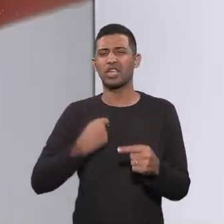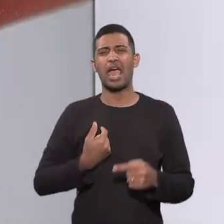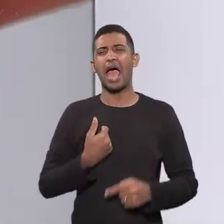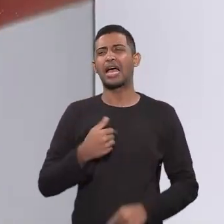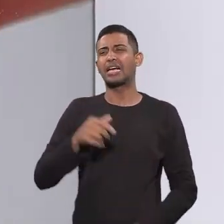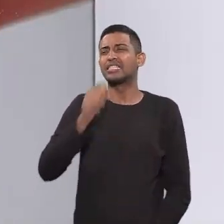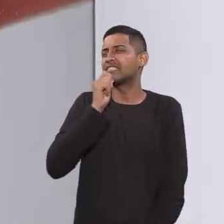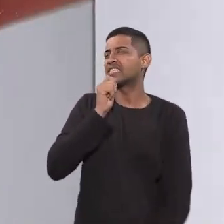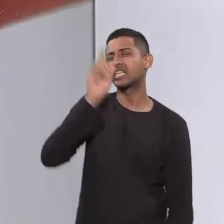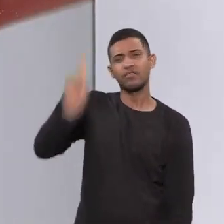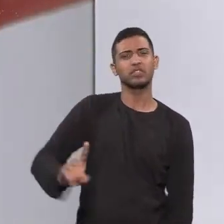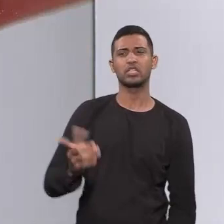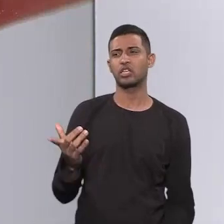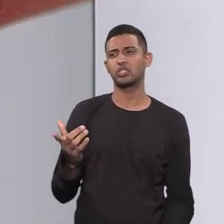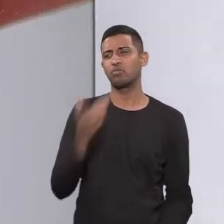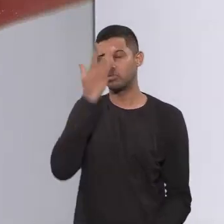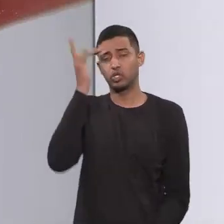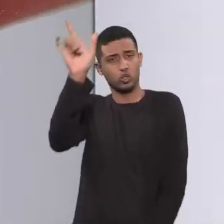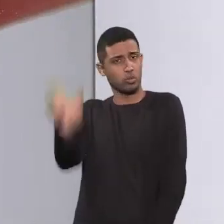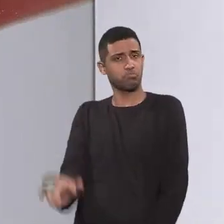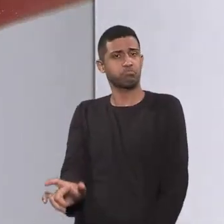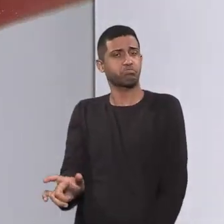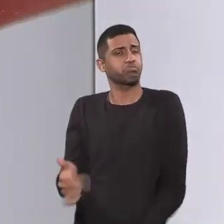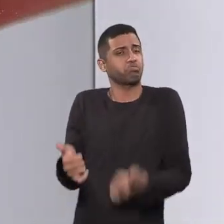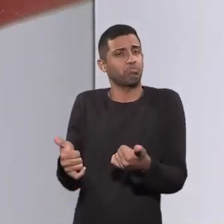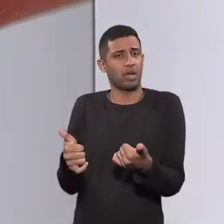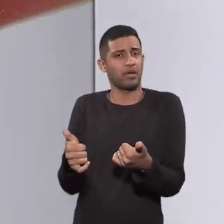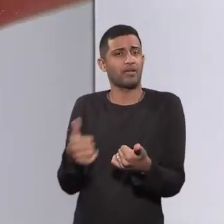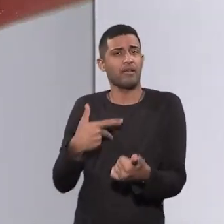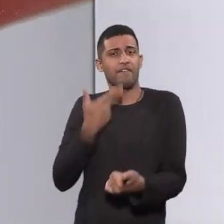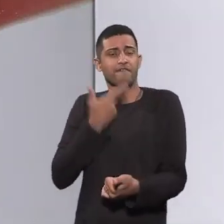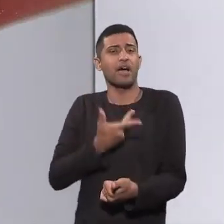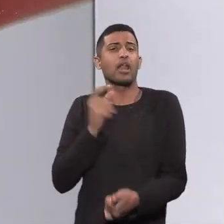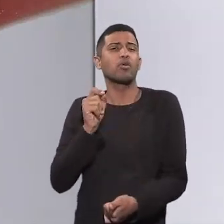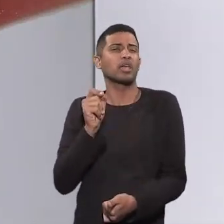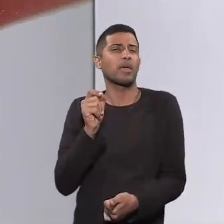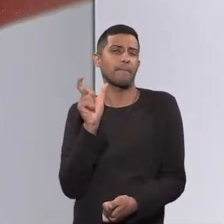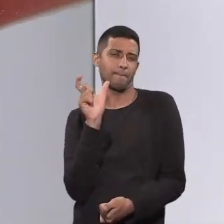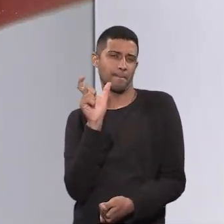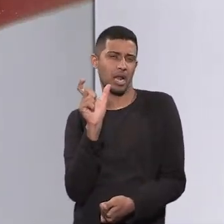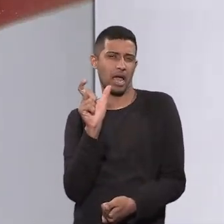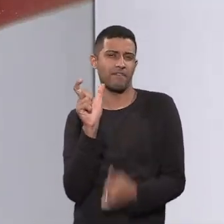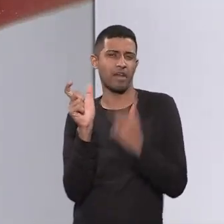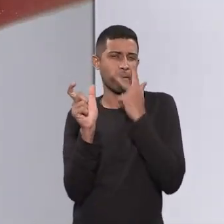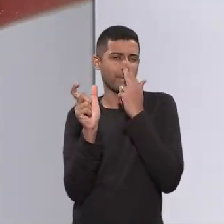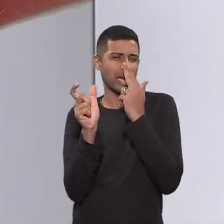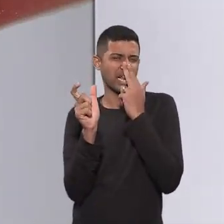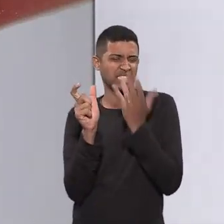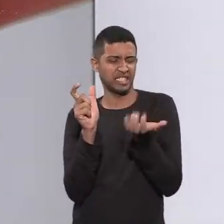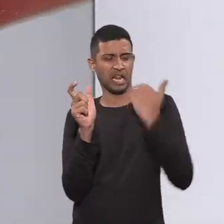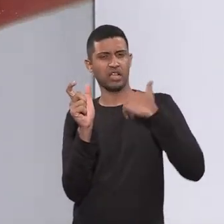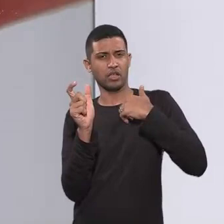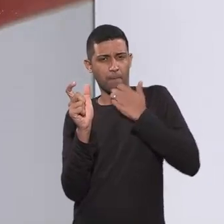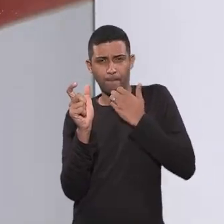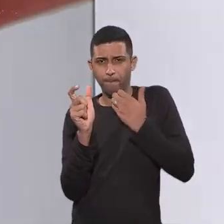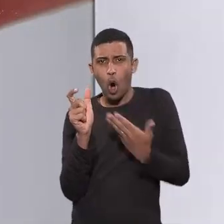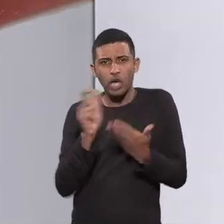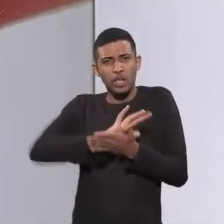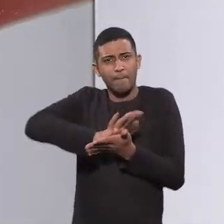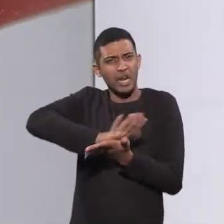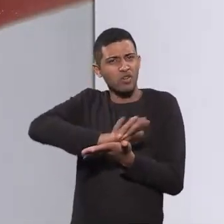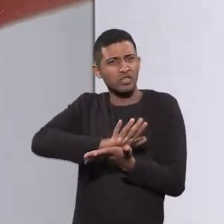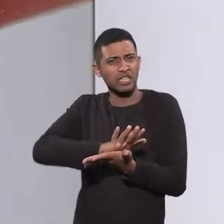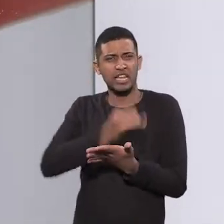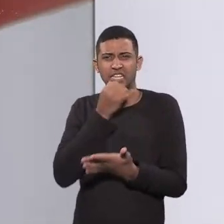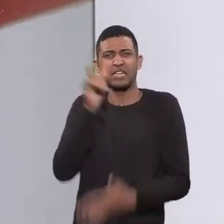a deficiência, ou seja, a pessoa que não tem deficiência, né, que geralmente se usa uma expressão que é uma expressão que até revela um pouco do nosso